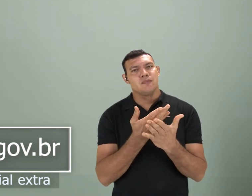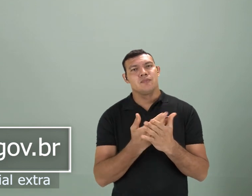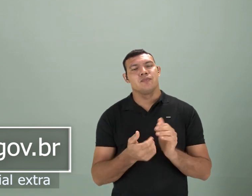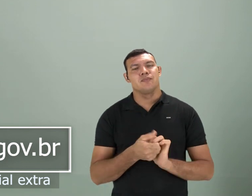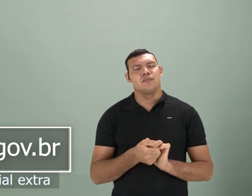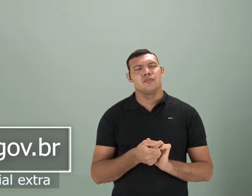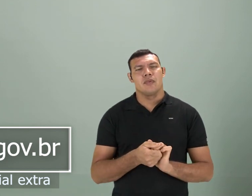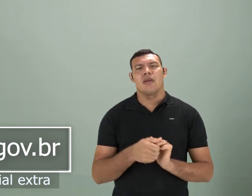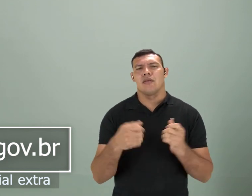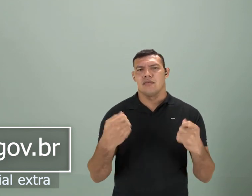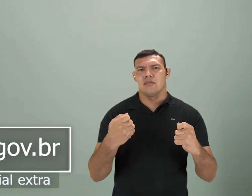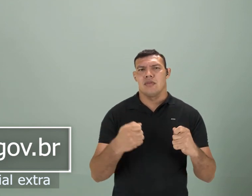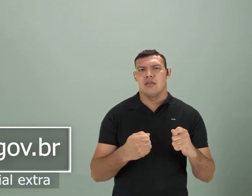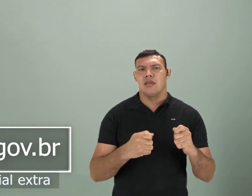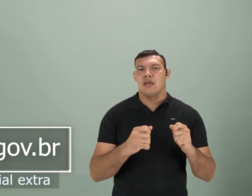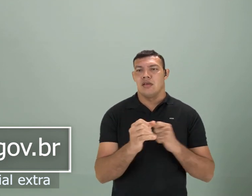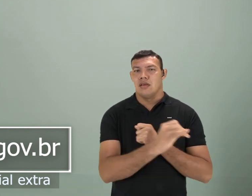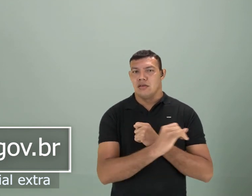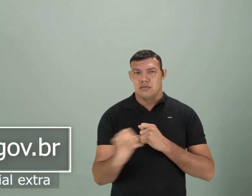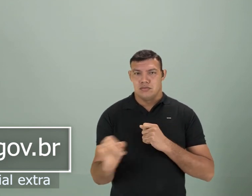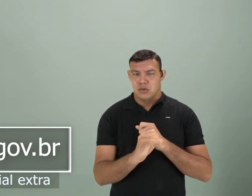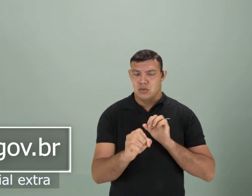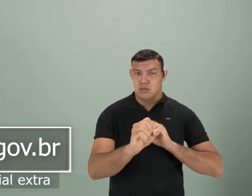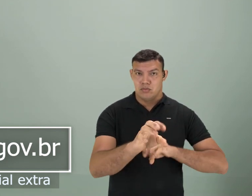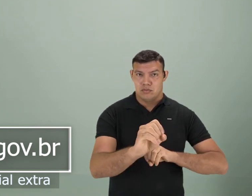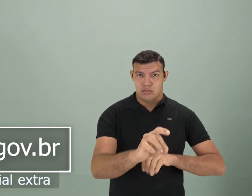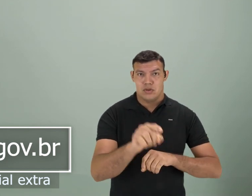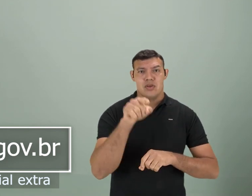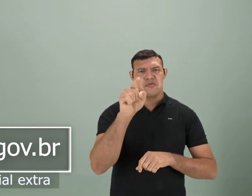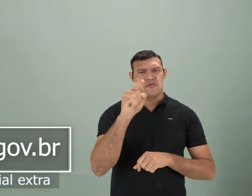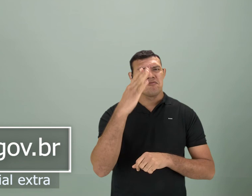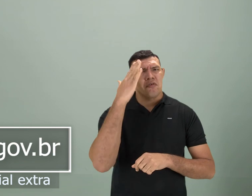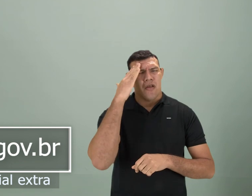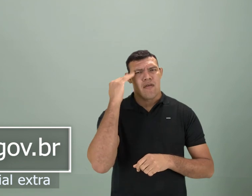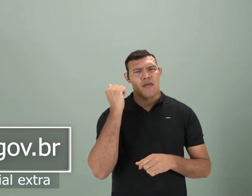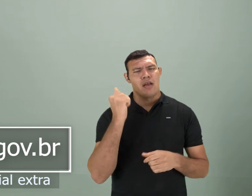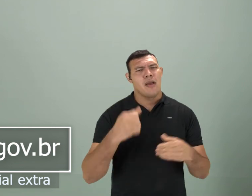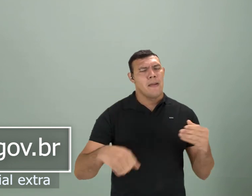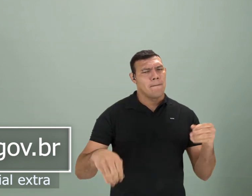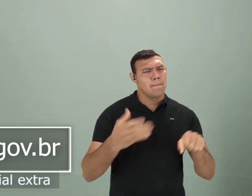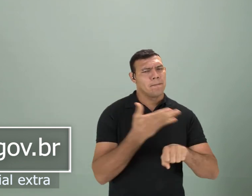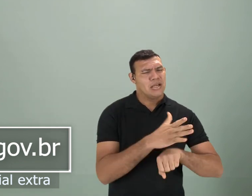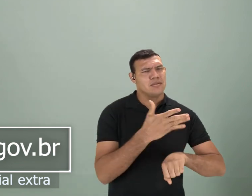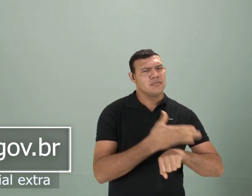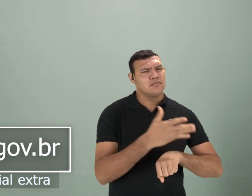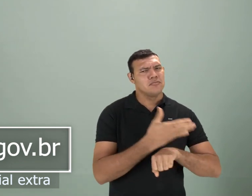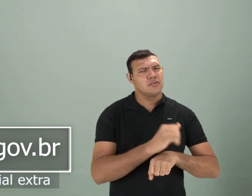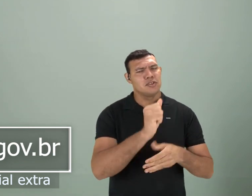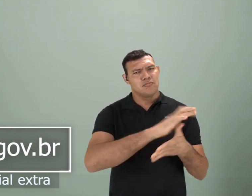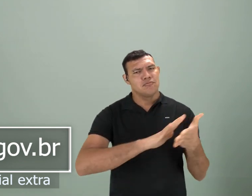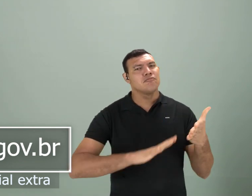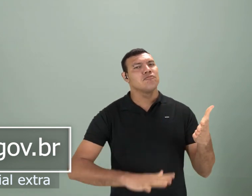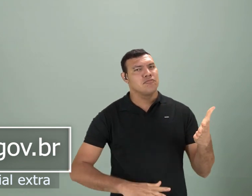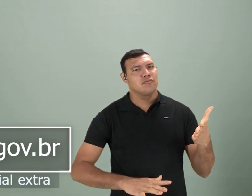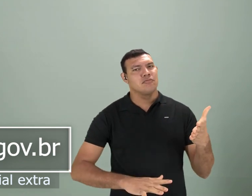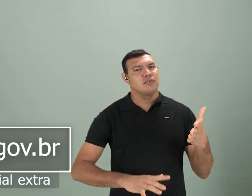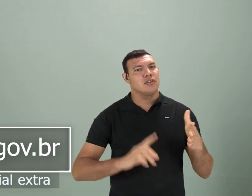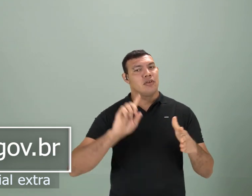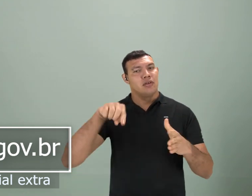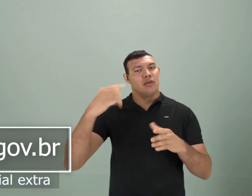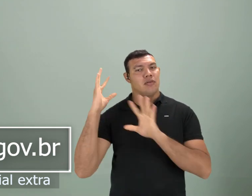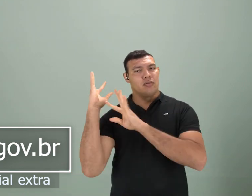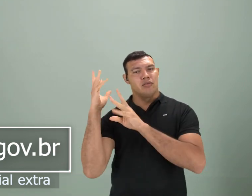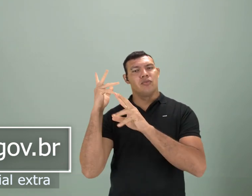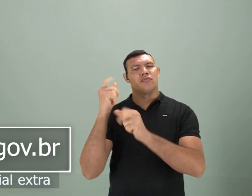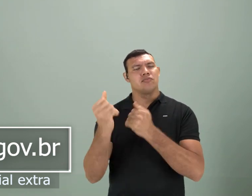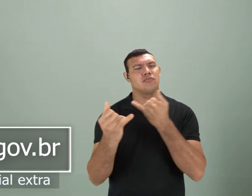os comandos direitinho, tá? Para que vocês possam fazer, praticar e depois rever as